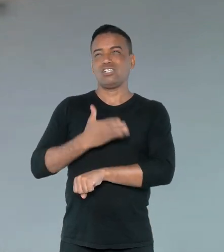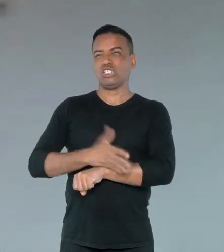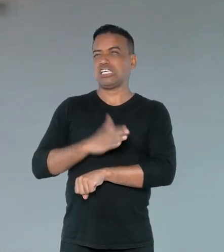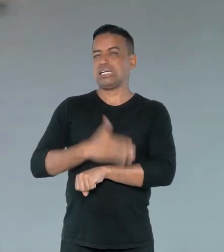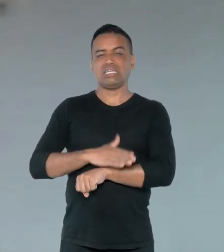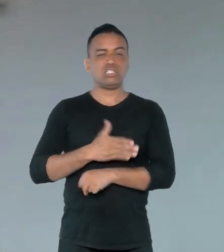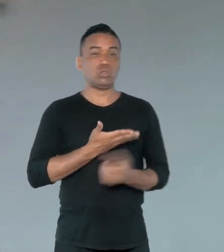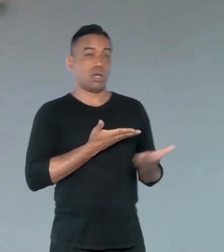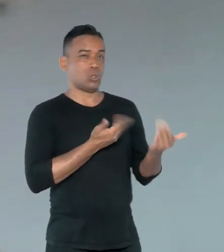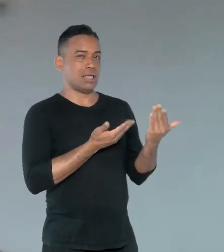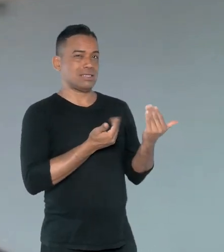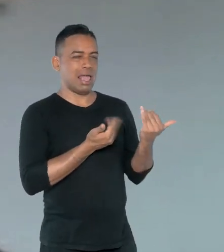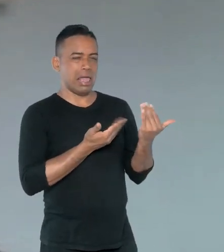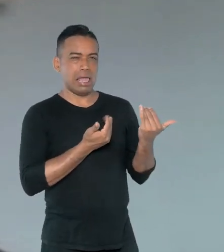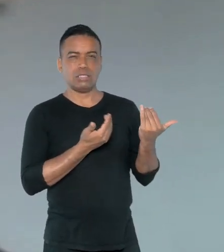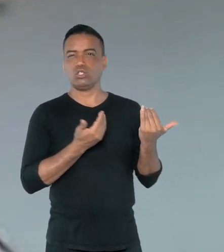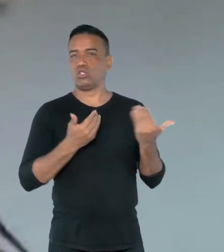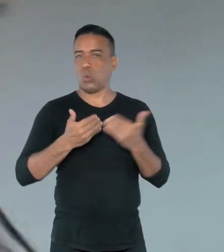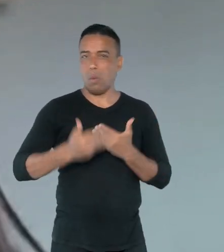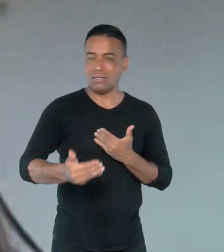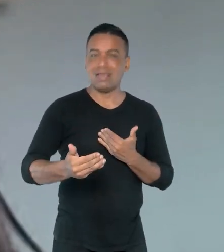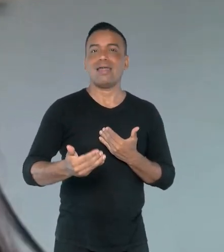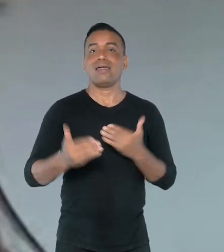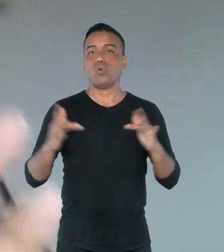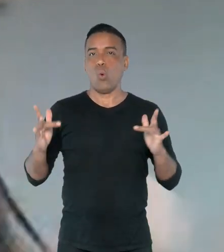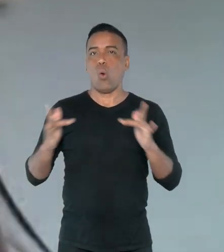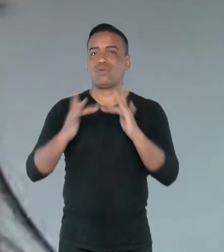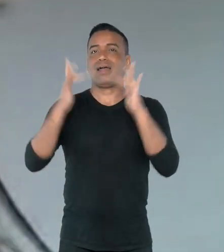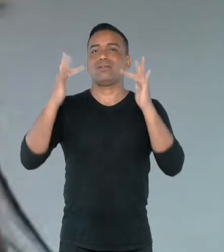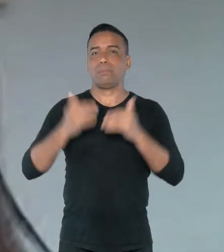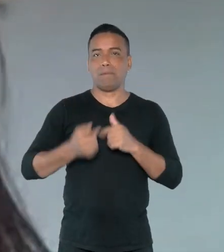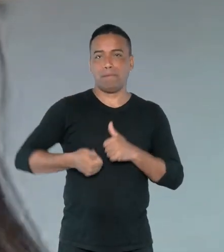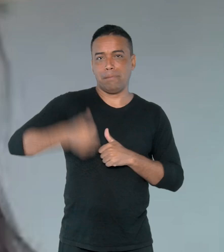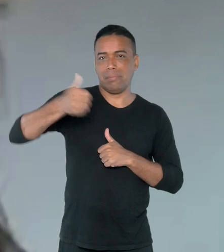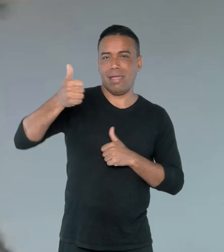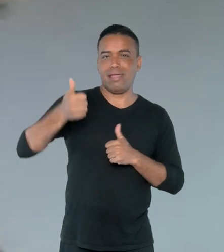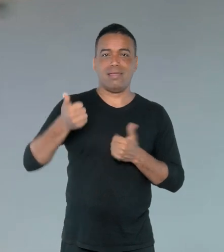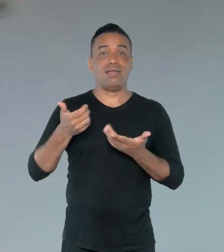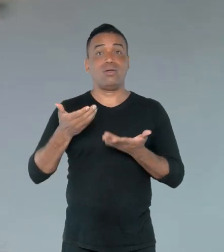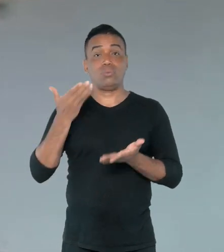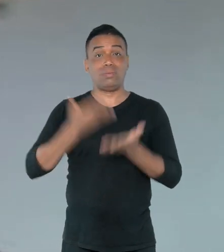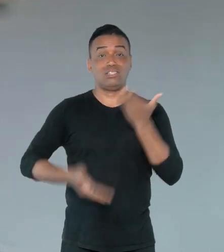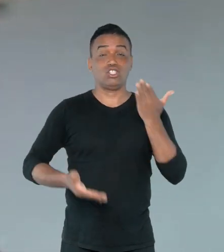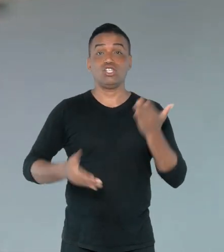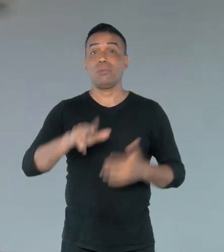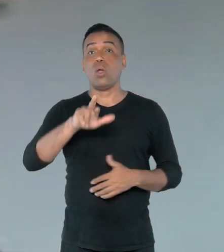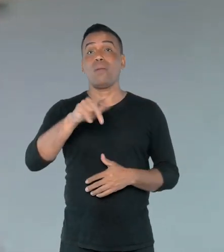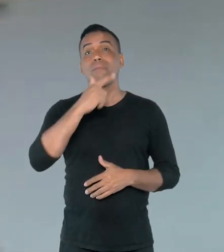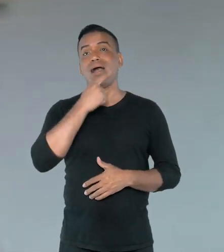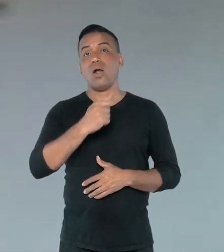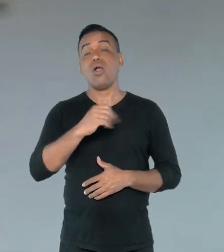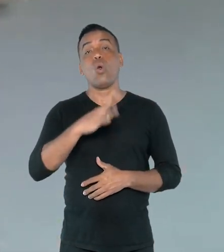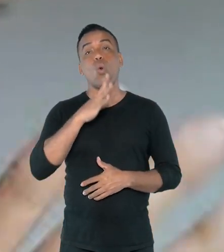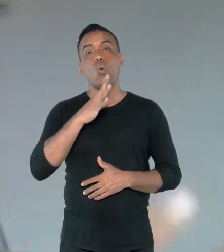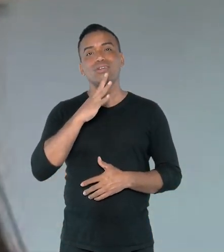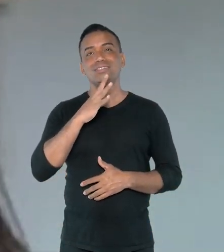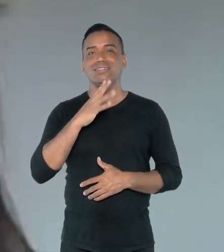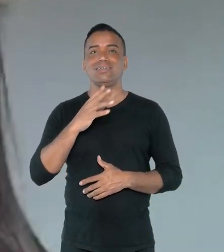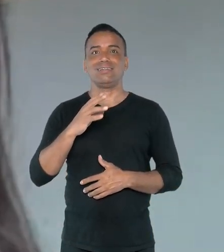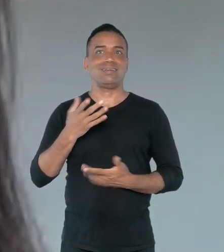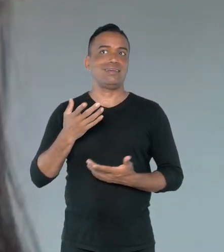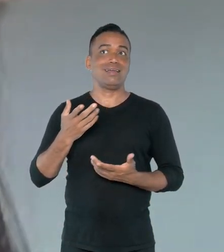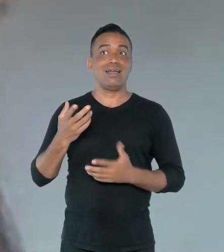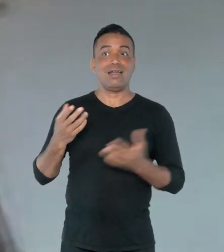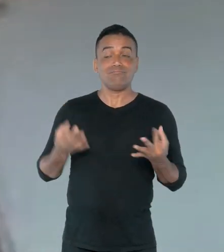desde a adolescência, que foi quando eu tive o primeiro contato, foi mais ou menos nessa época que eu perdi meu irmão, que eu conheci o yoga. Então, eu